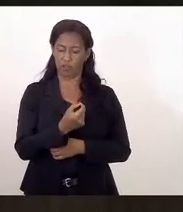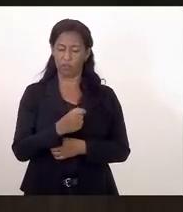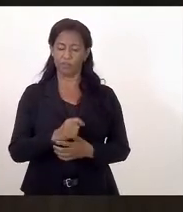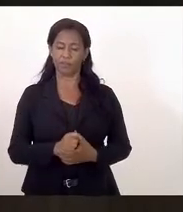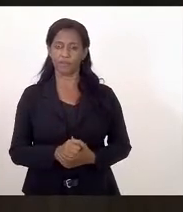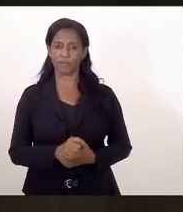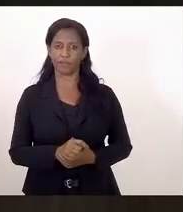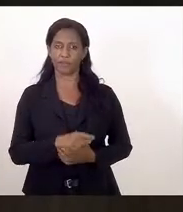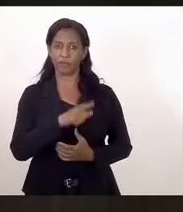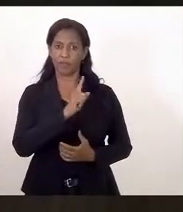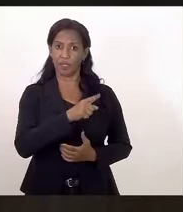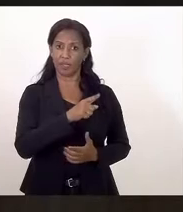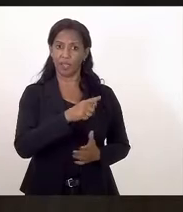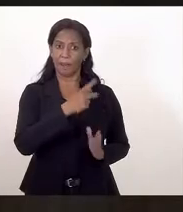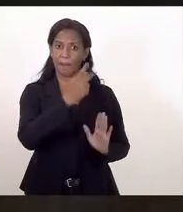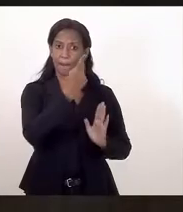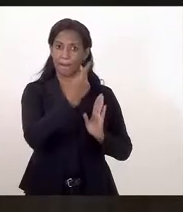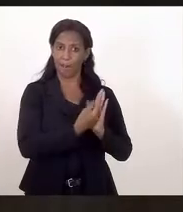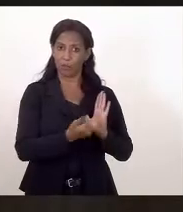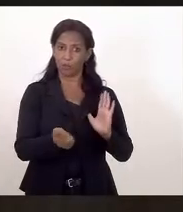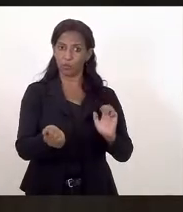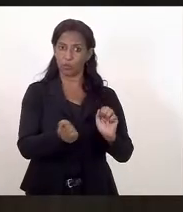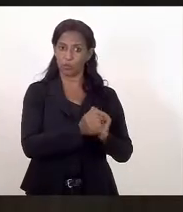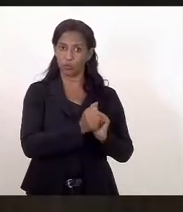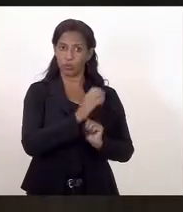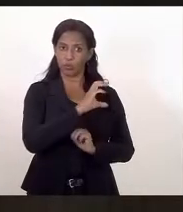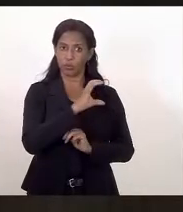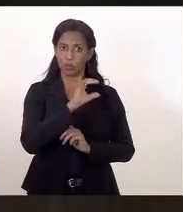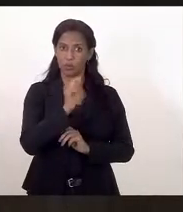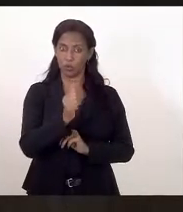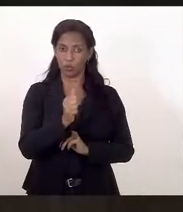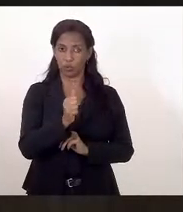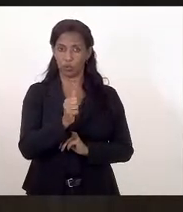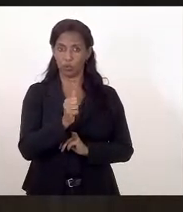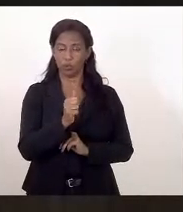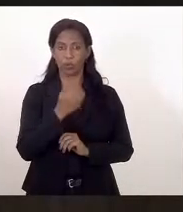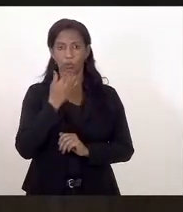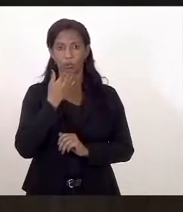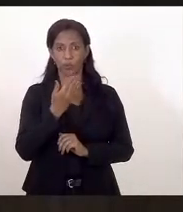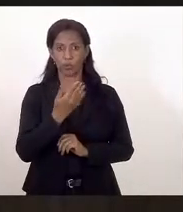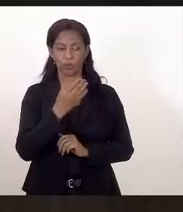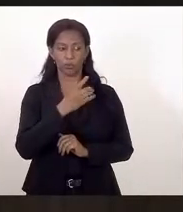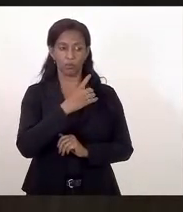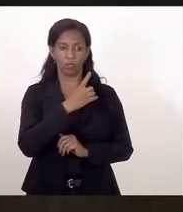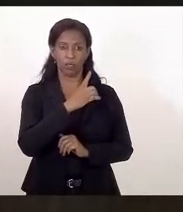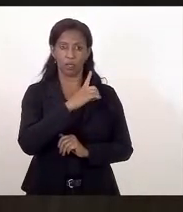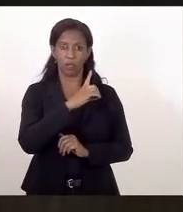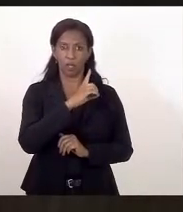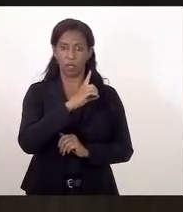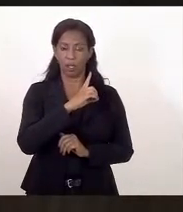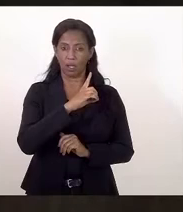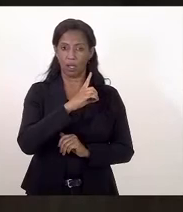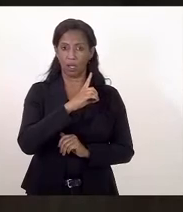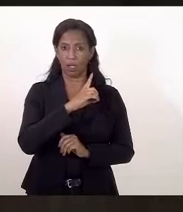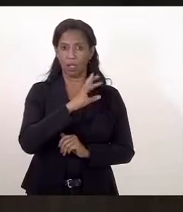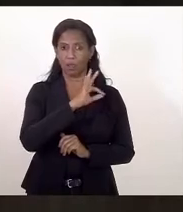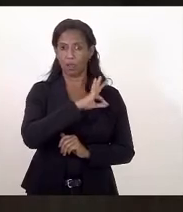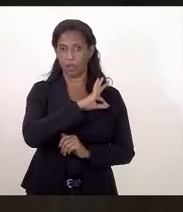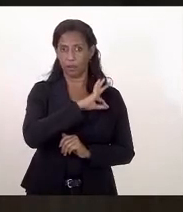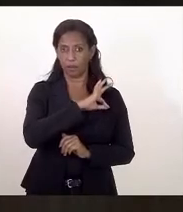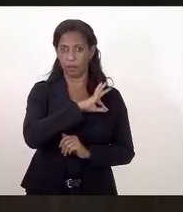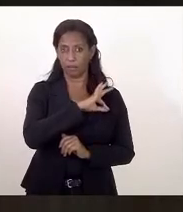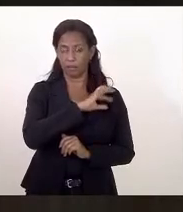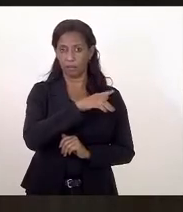que está pautado na CCJ, e que nós estamos propondo à deputada Marta Rocha que altere uma lei que já